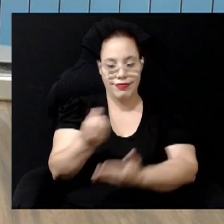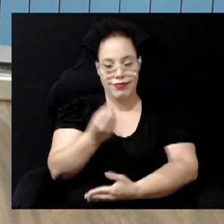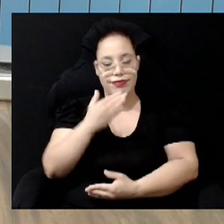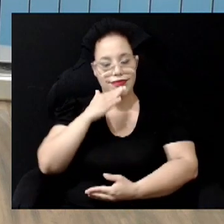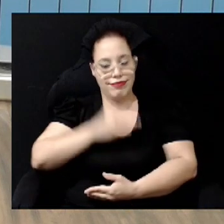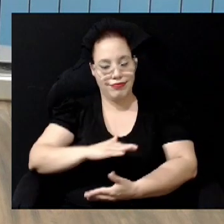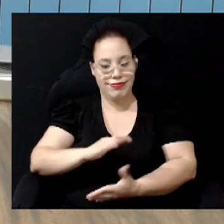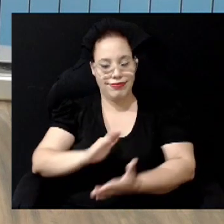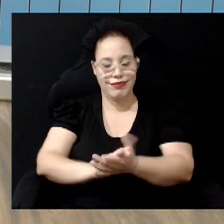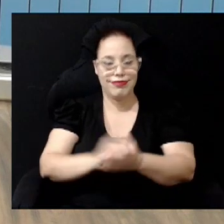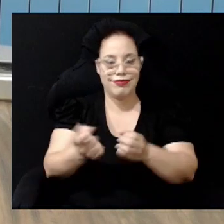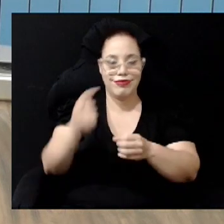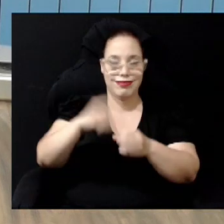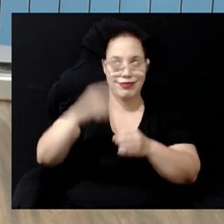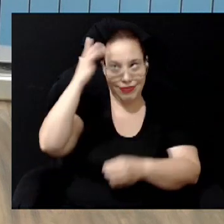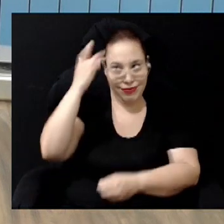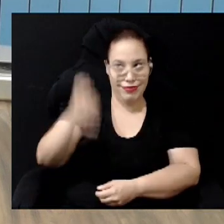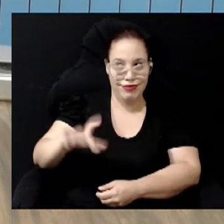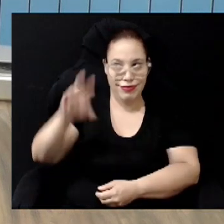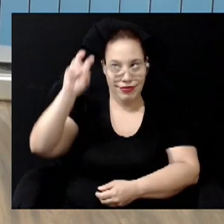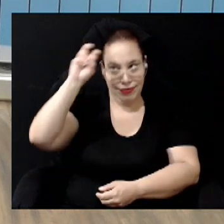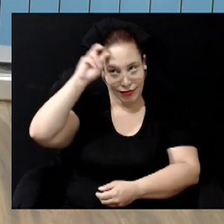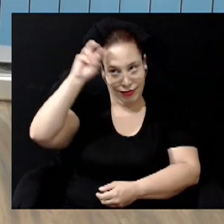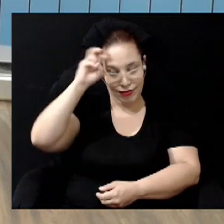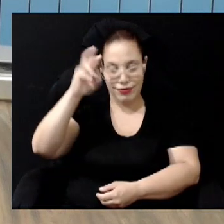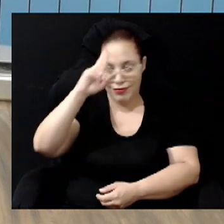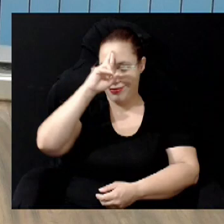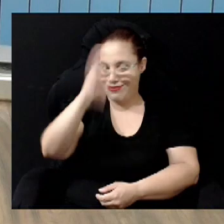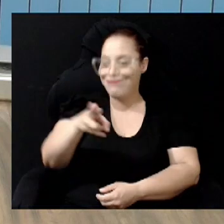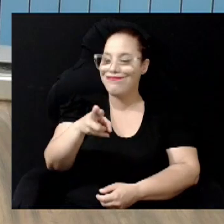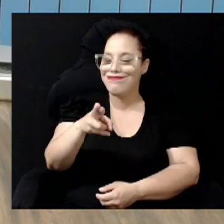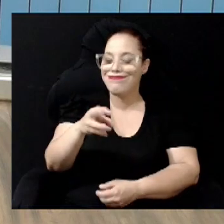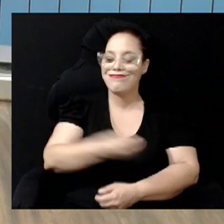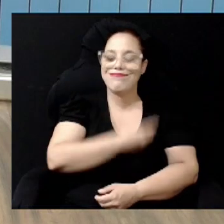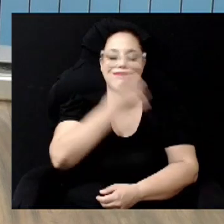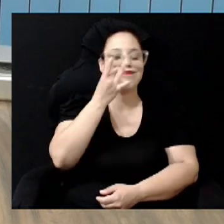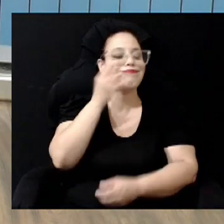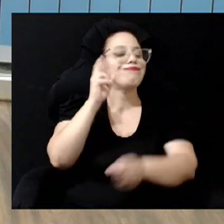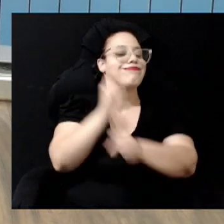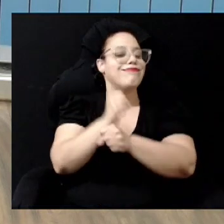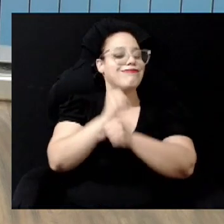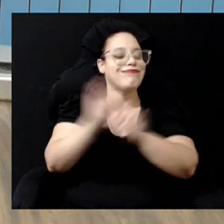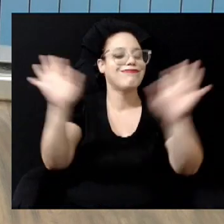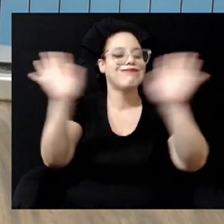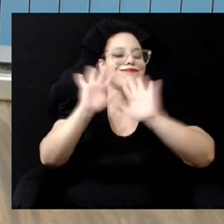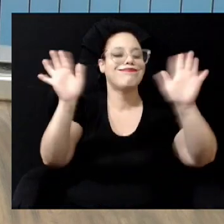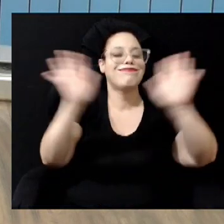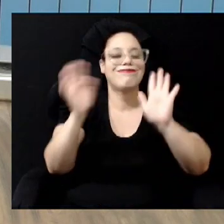volto amanhã, na quinta-feira, a partir do meio-dia, ao vivo. Te espero. Até lá. Tchau, tchau.